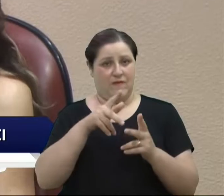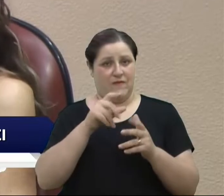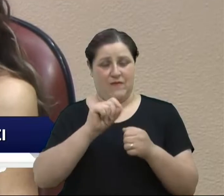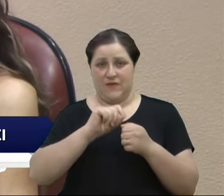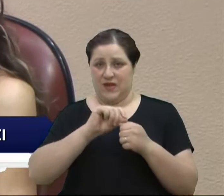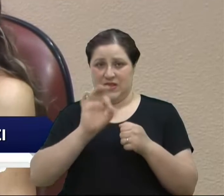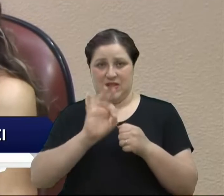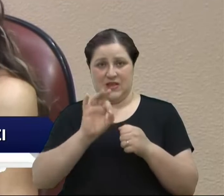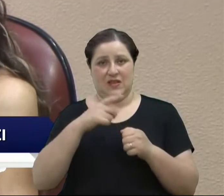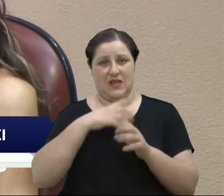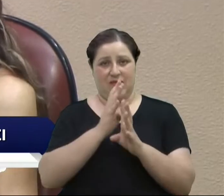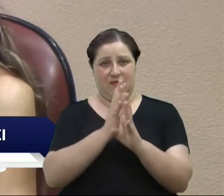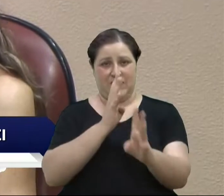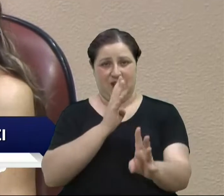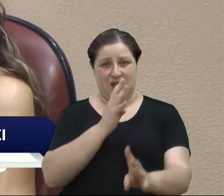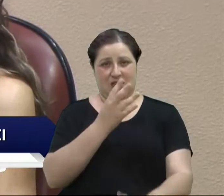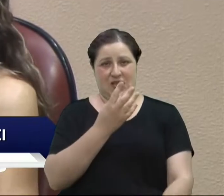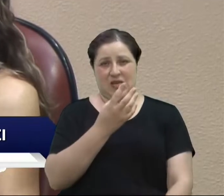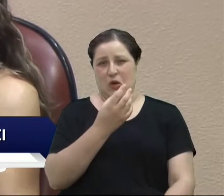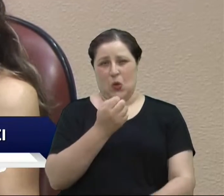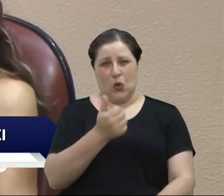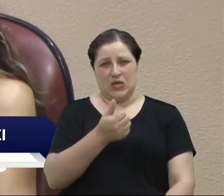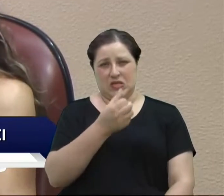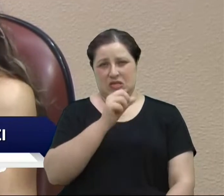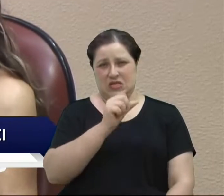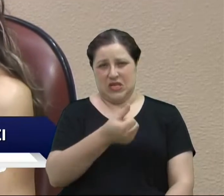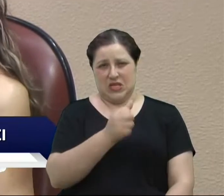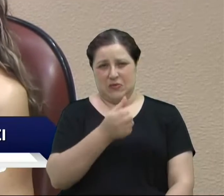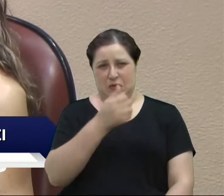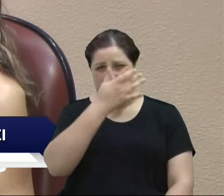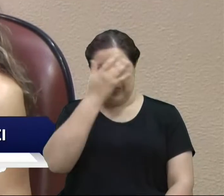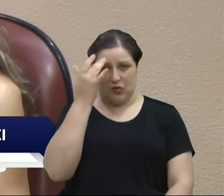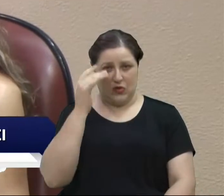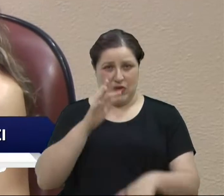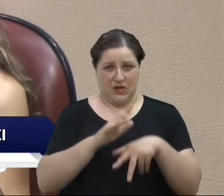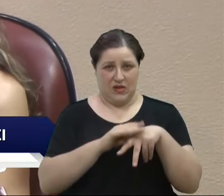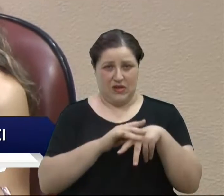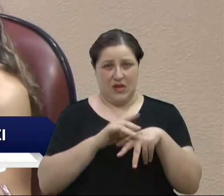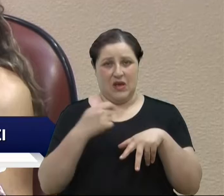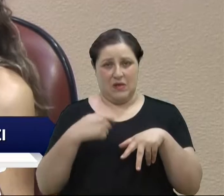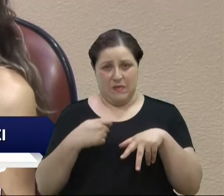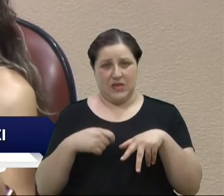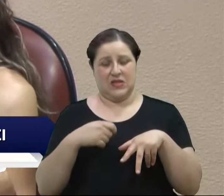em fila de espera para a realização de procedimentos eletivos, ou seja, procedimentos que,